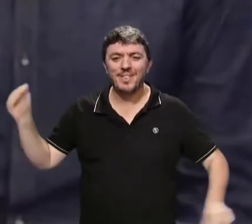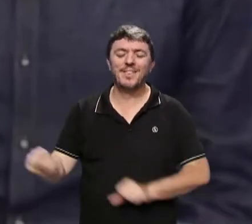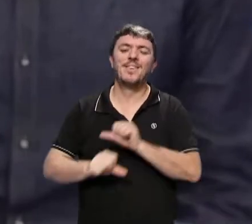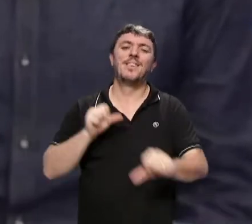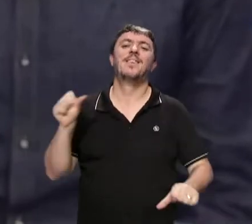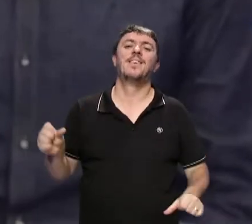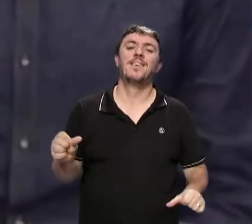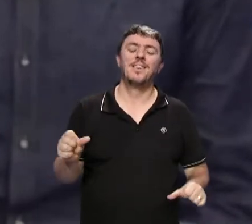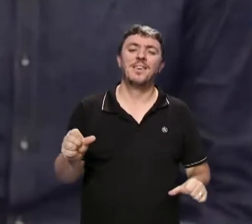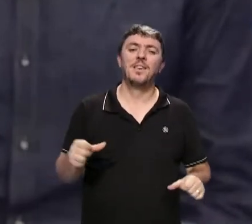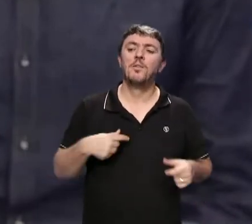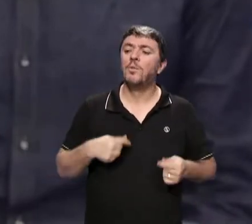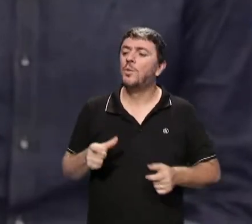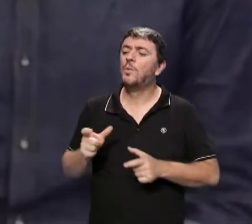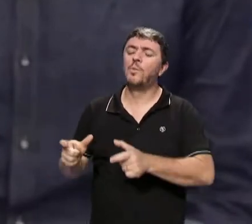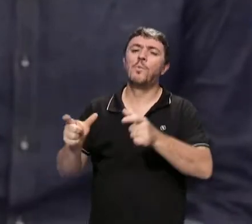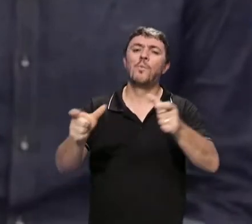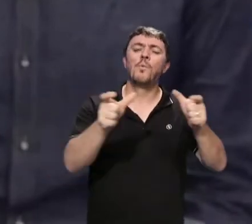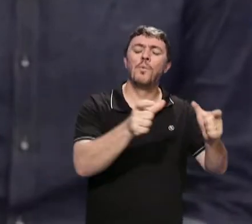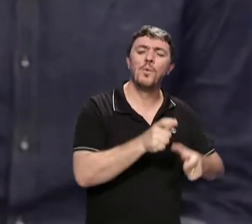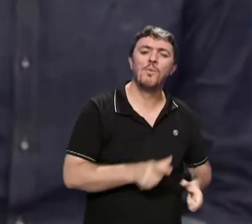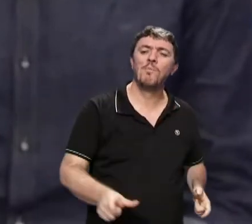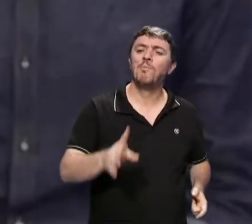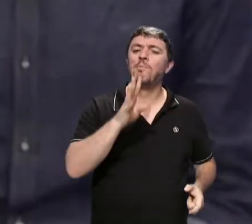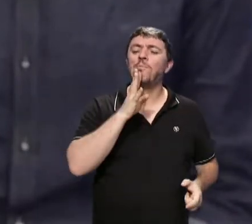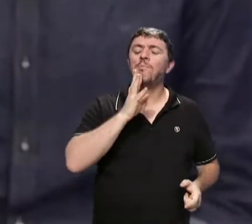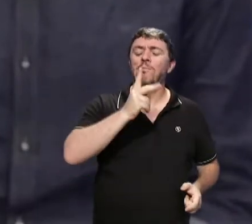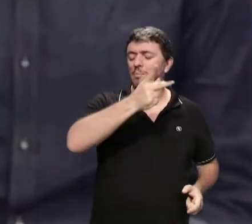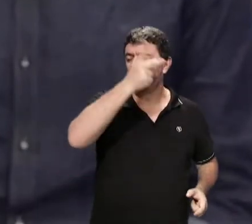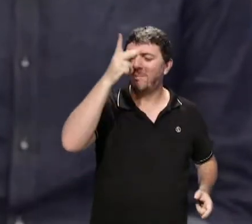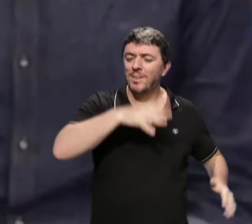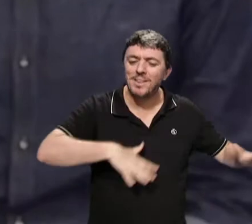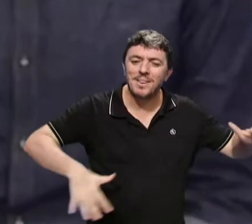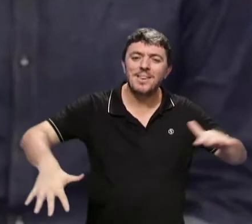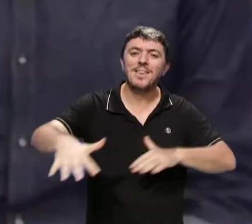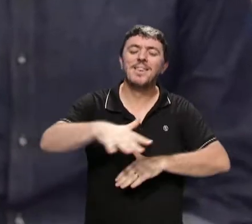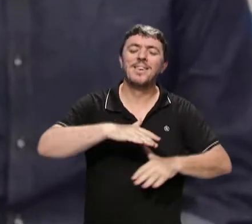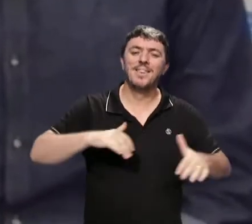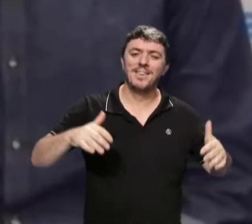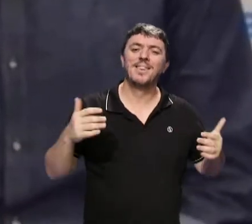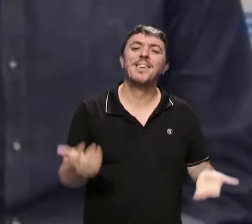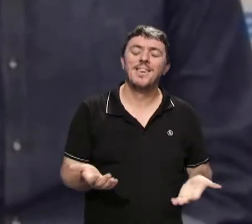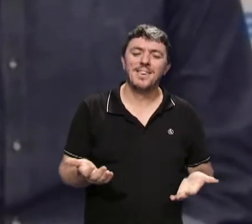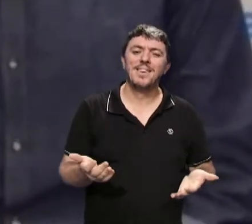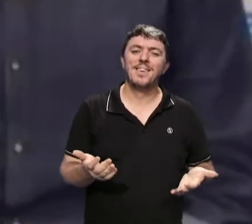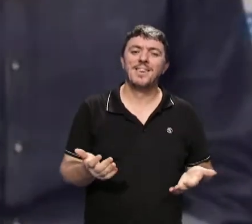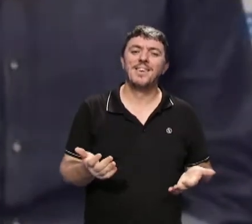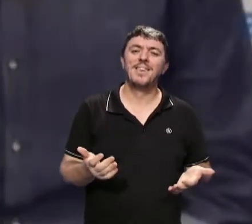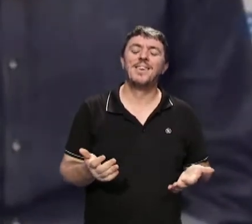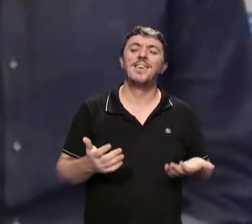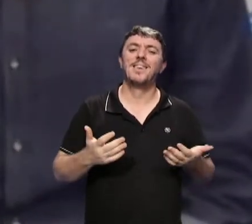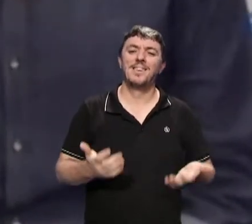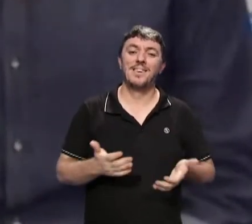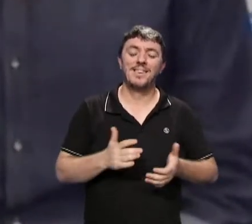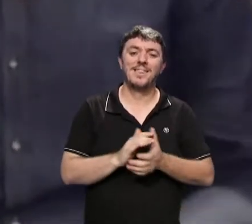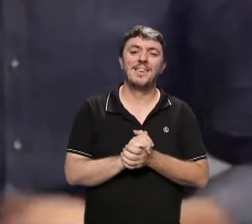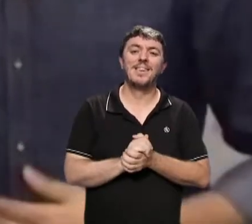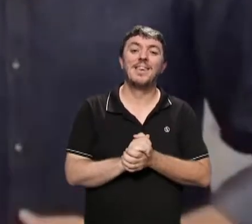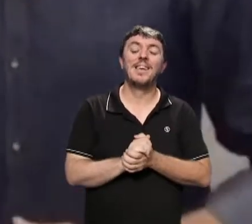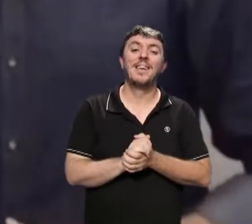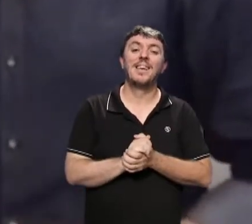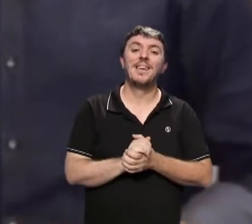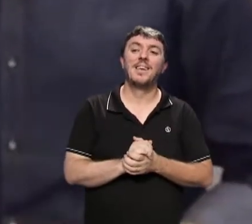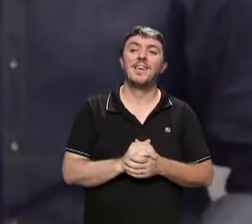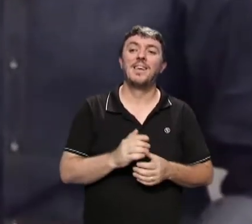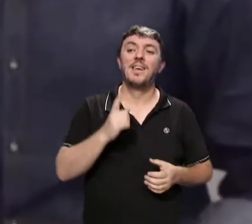lugar, conhecer outras pessoas. Então eu acho que é isso que o começo do filme mostra, né, com a trajetória do Guilherme, porque você não terminaria, né, o